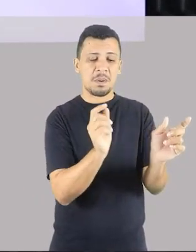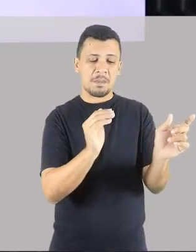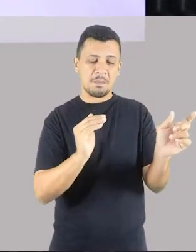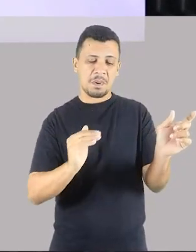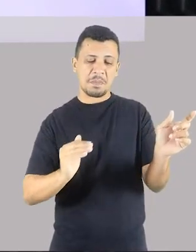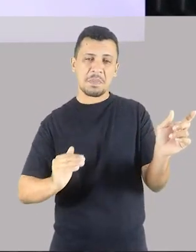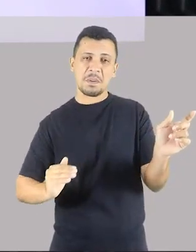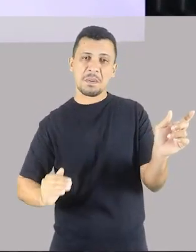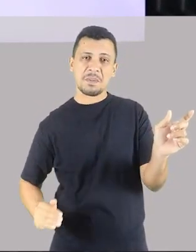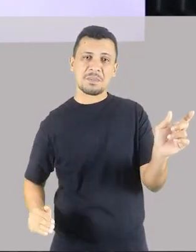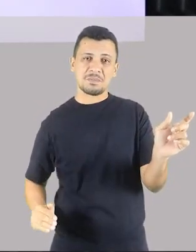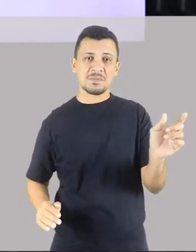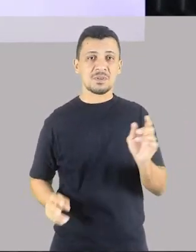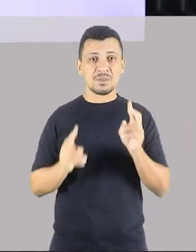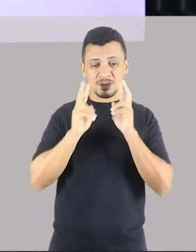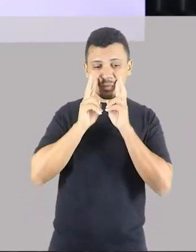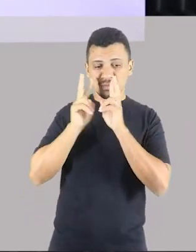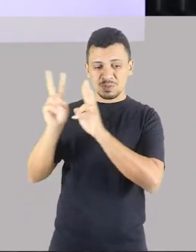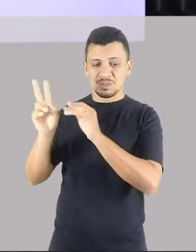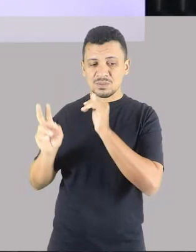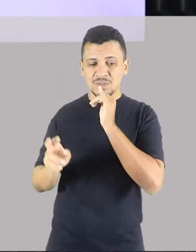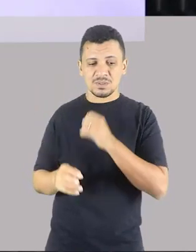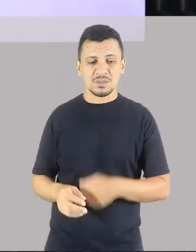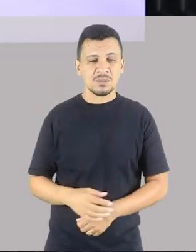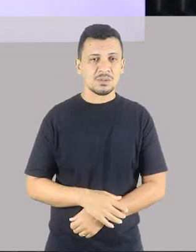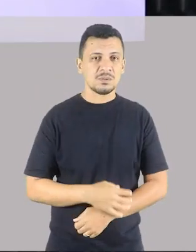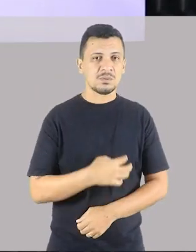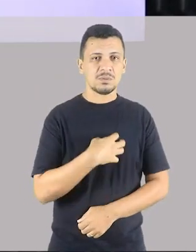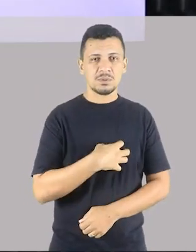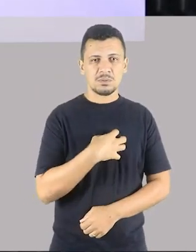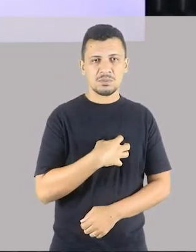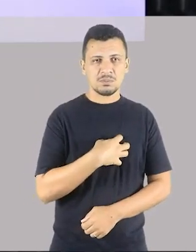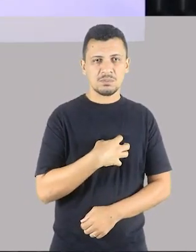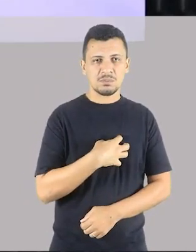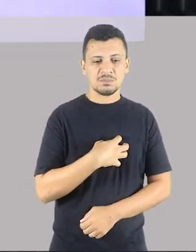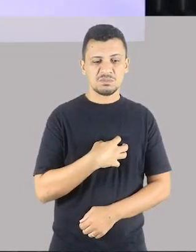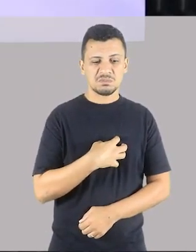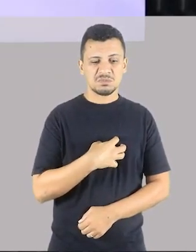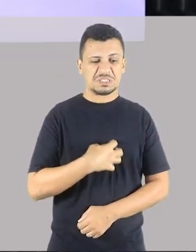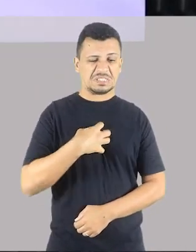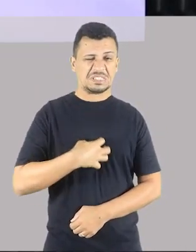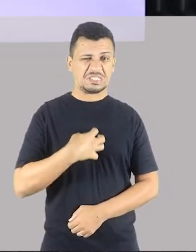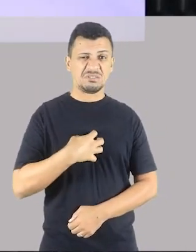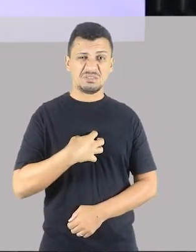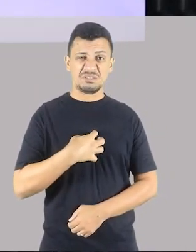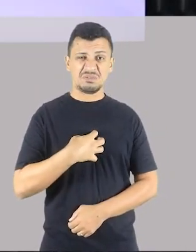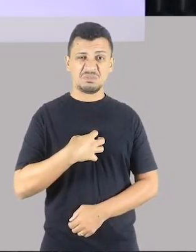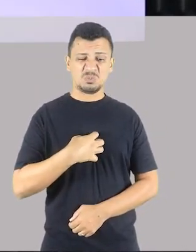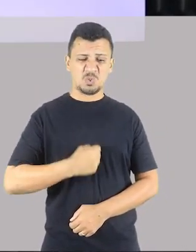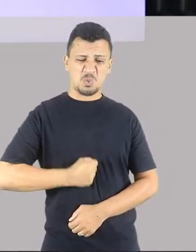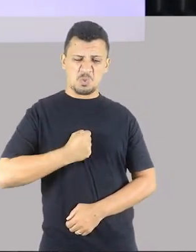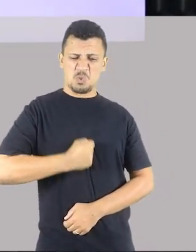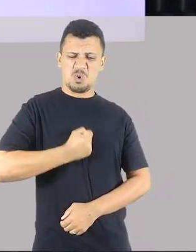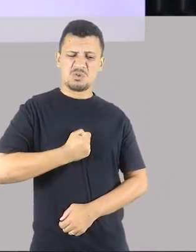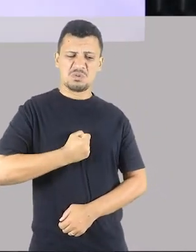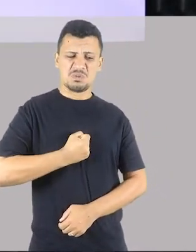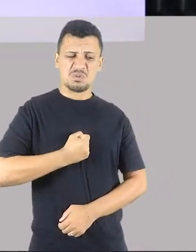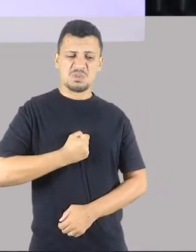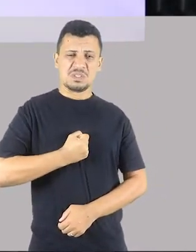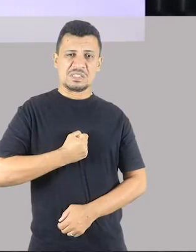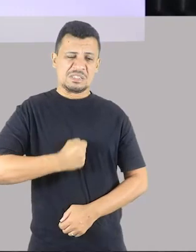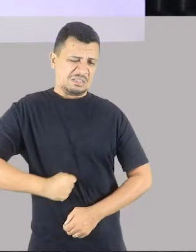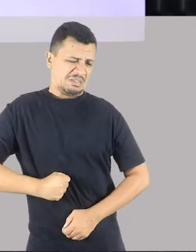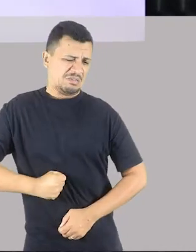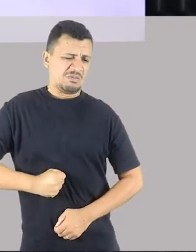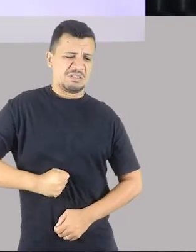Olha o exemplo como deixa muito claro. Um rancor, uma raiva, um ódio, uma